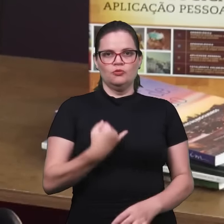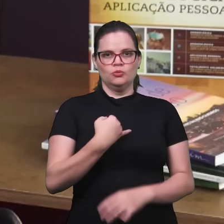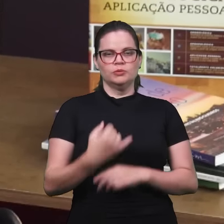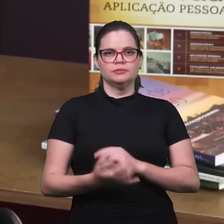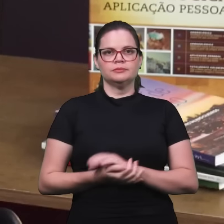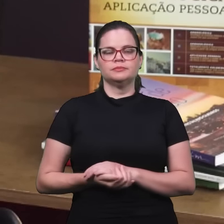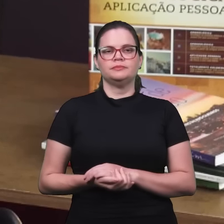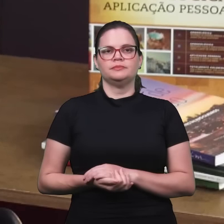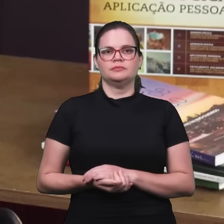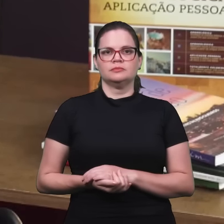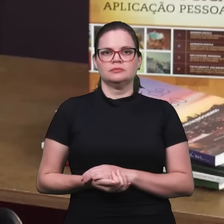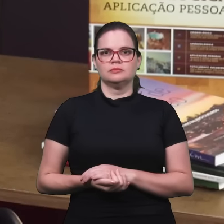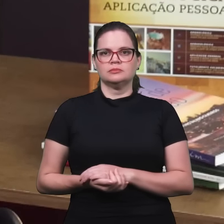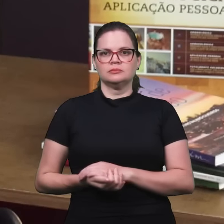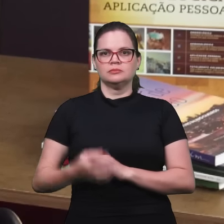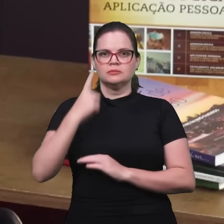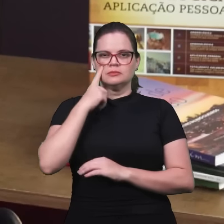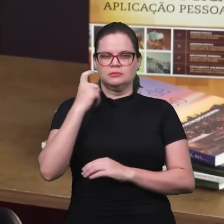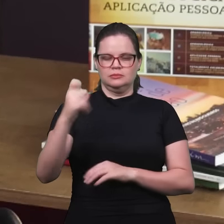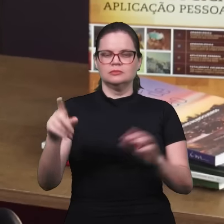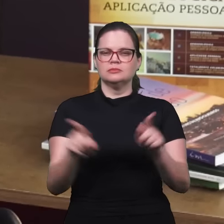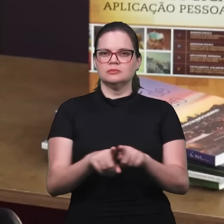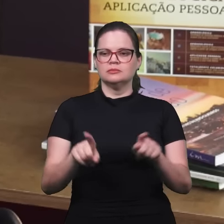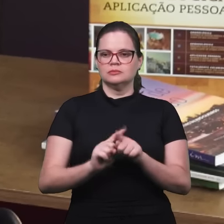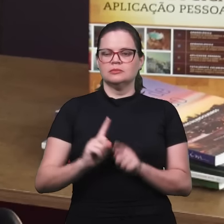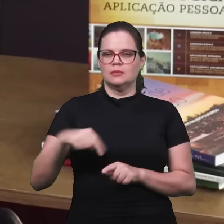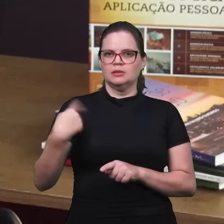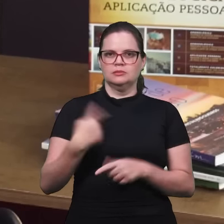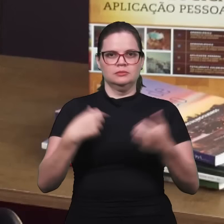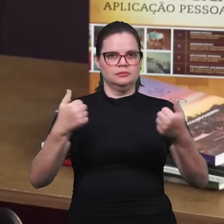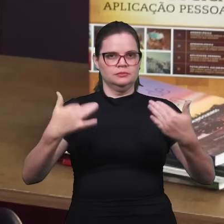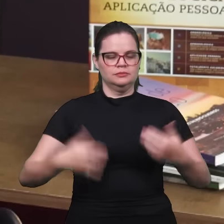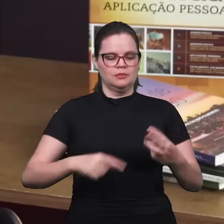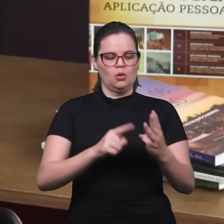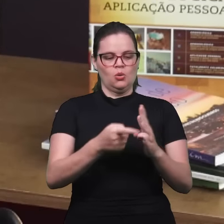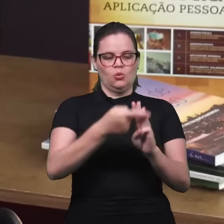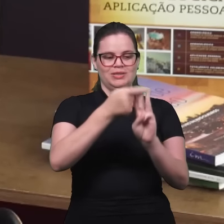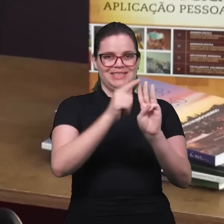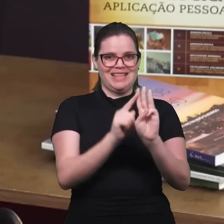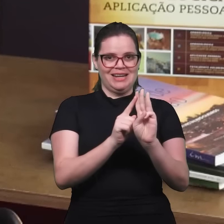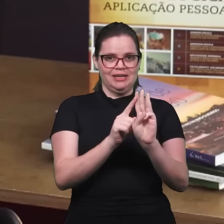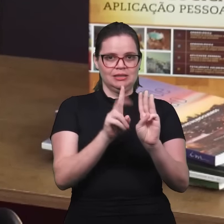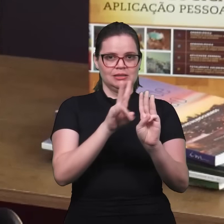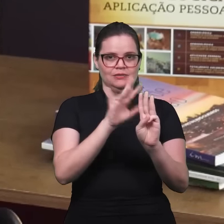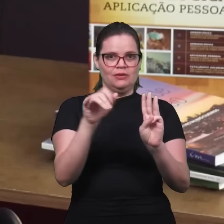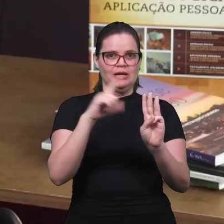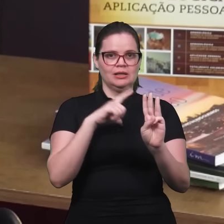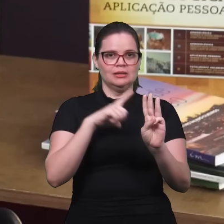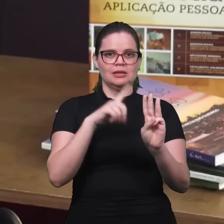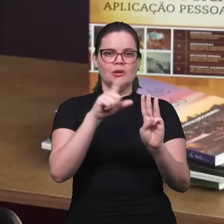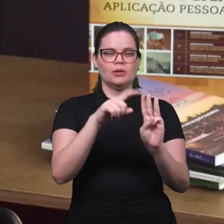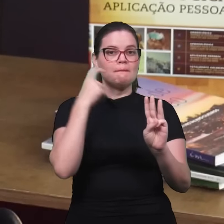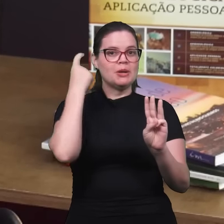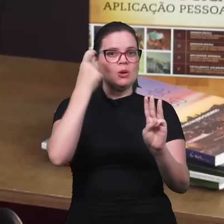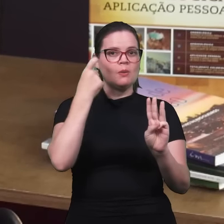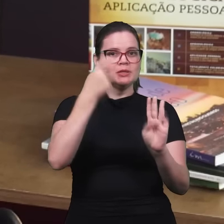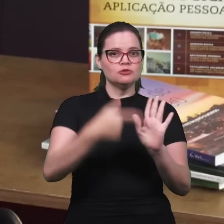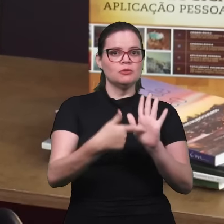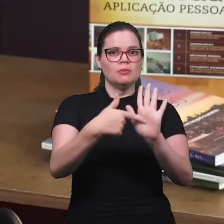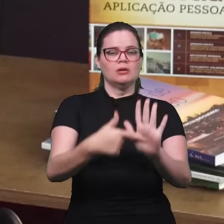João, e é interessante isso, nós até citamos isso, os três evangelhos eles vão ter assim, a preocupação